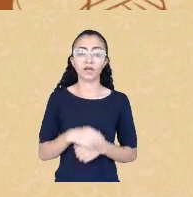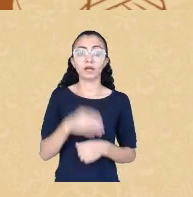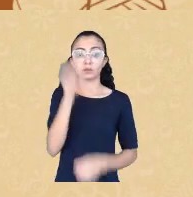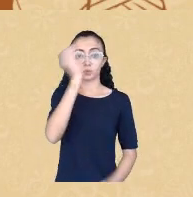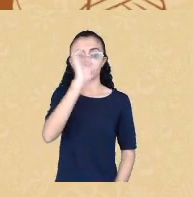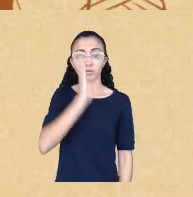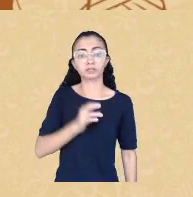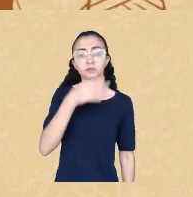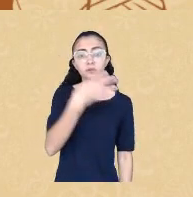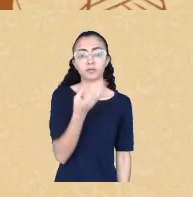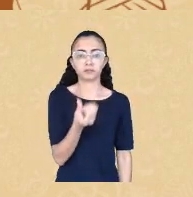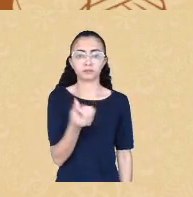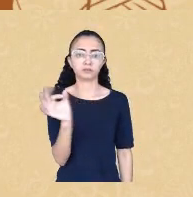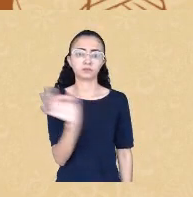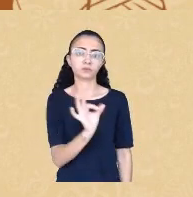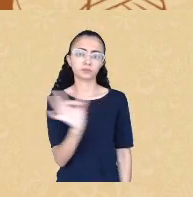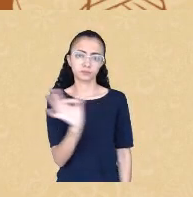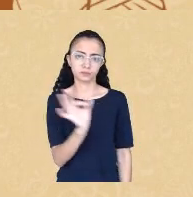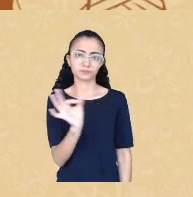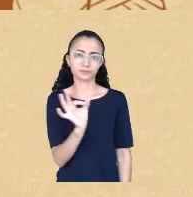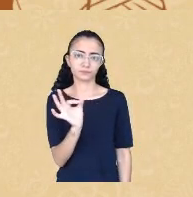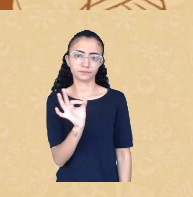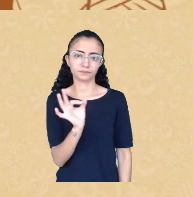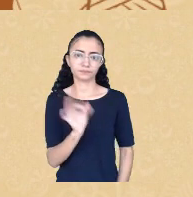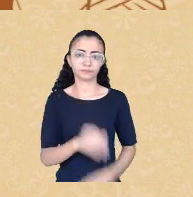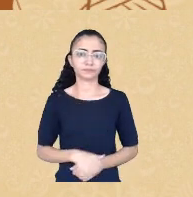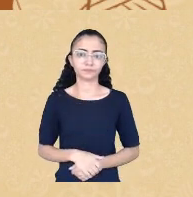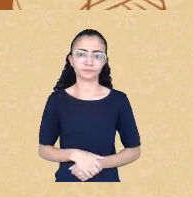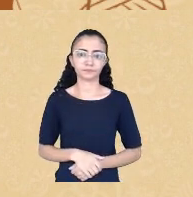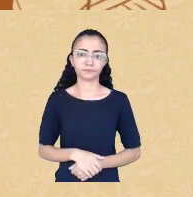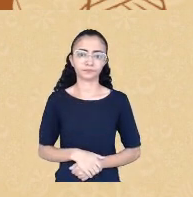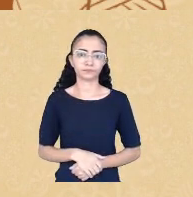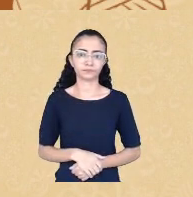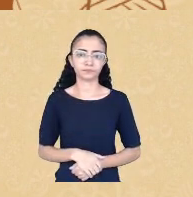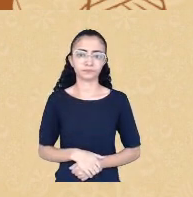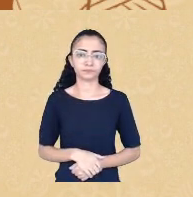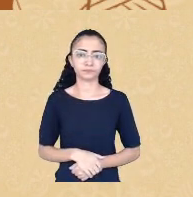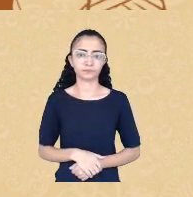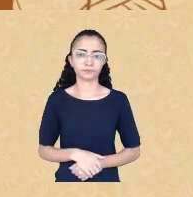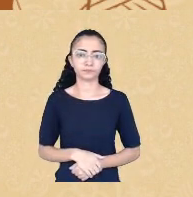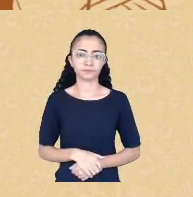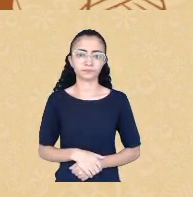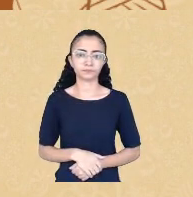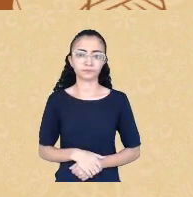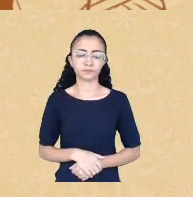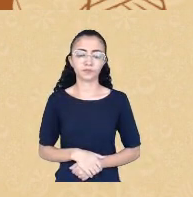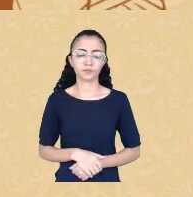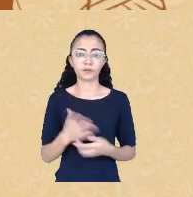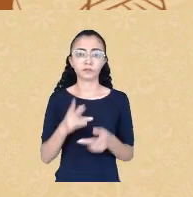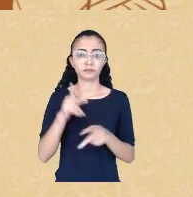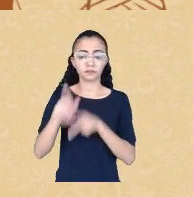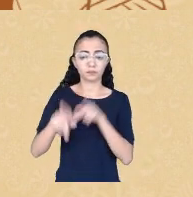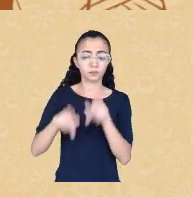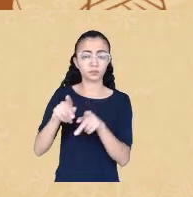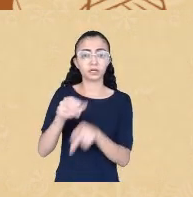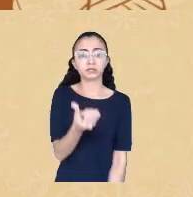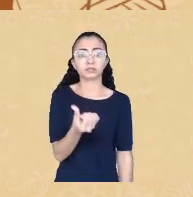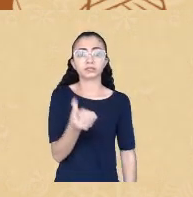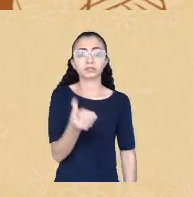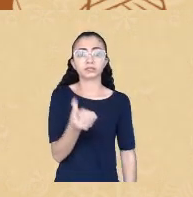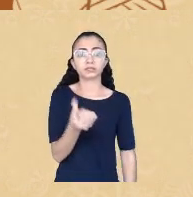Salvador também com 46%. Já por população, 65% das mulheres